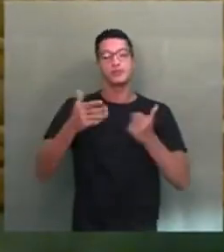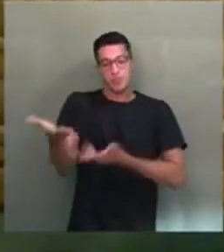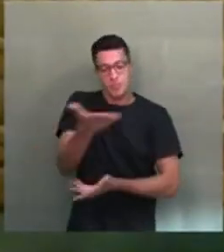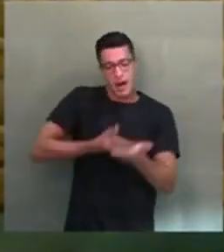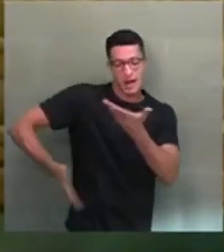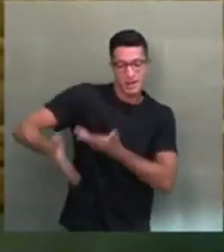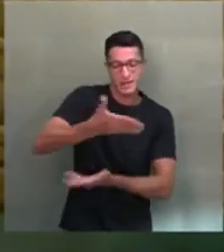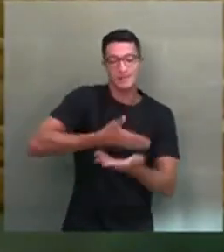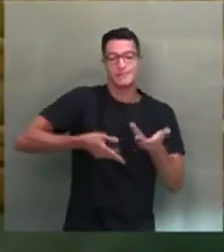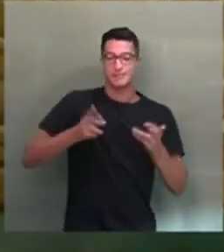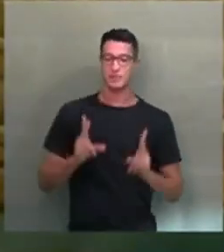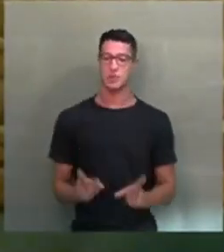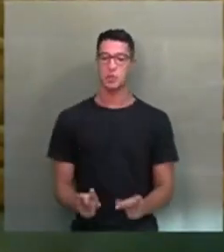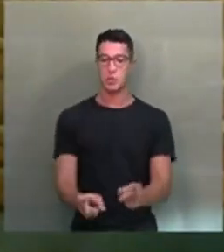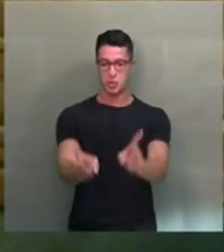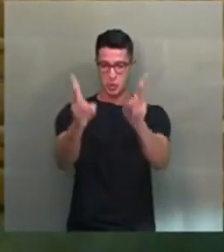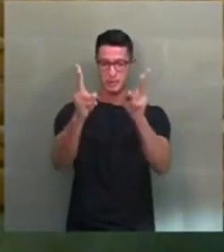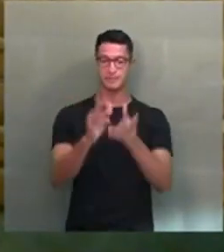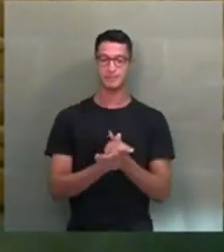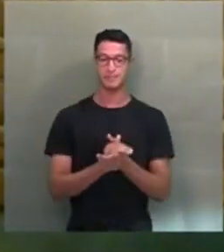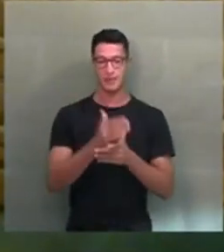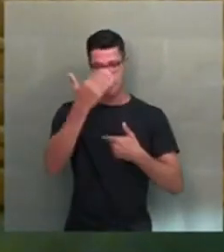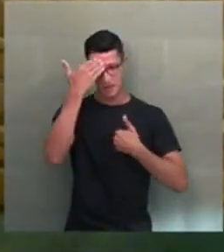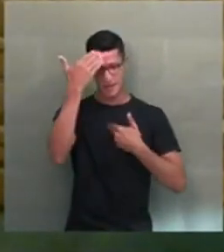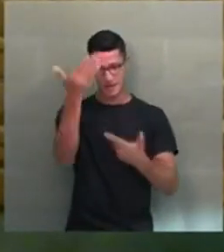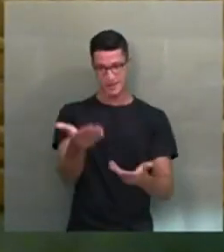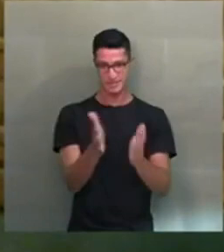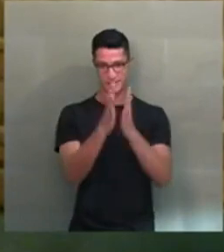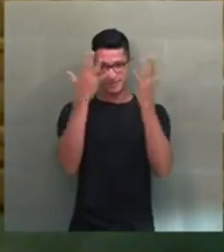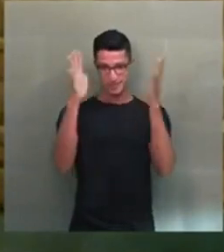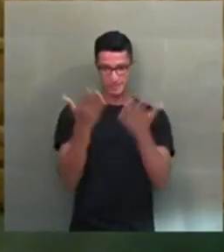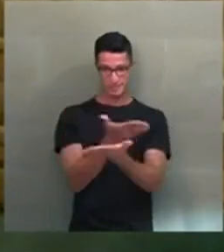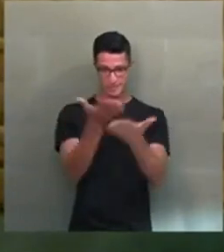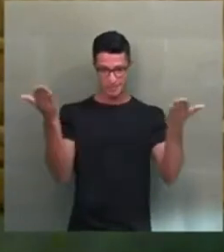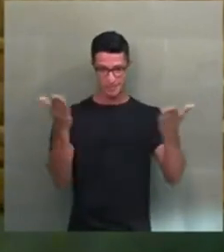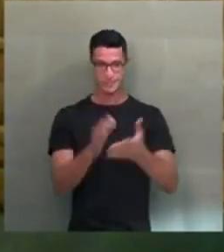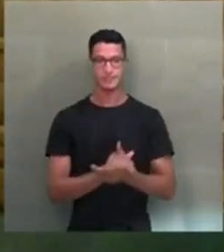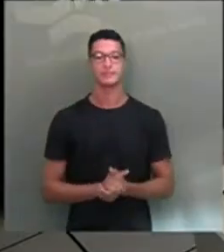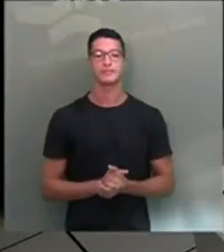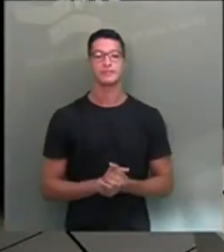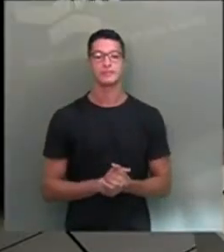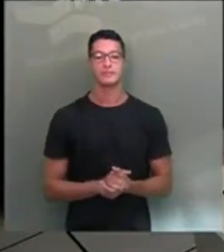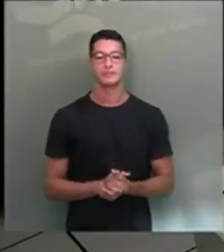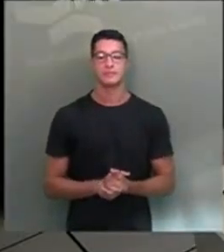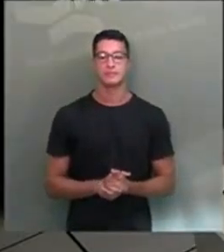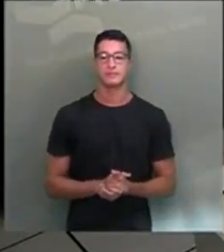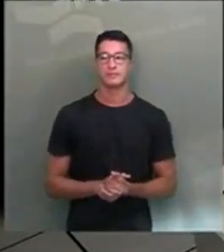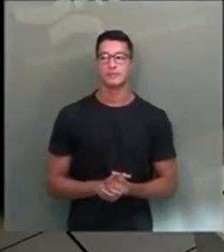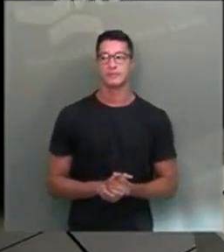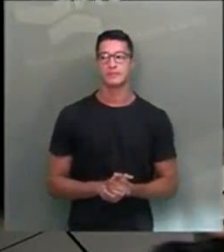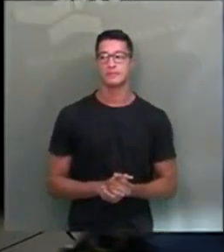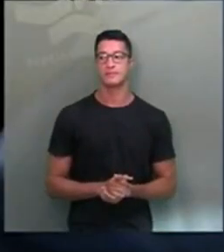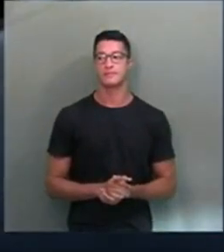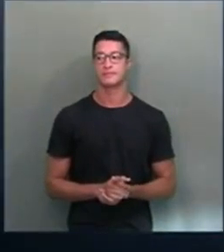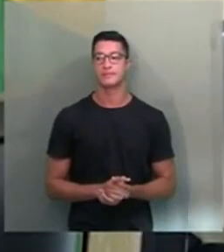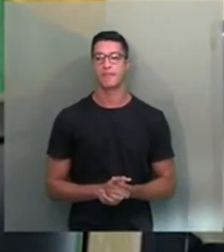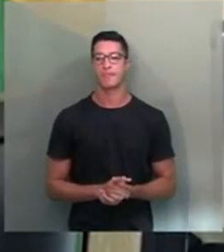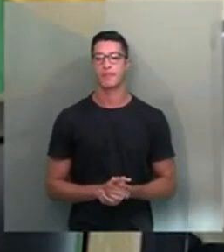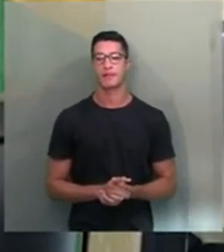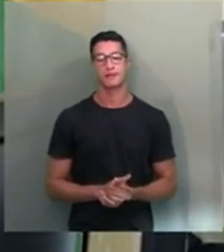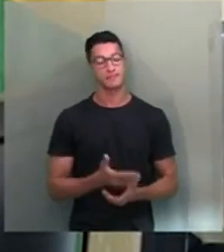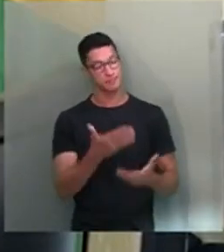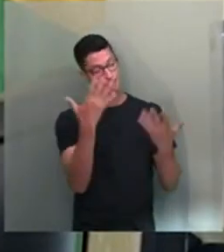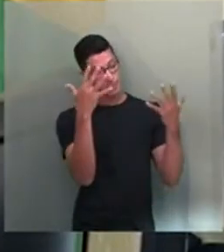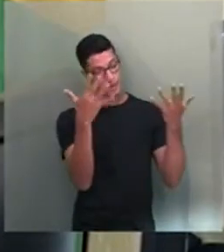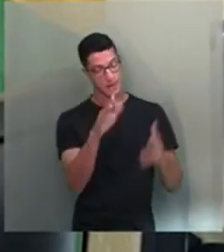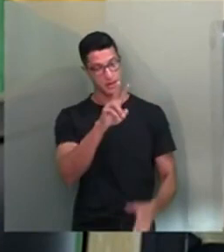compartilhamos e continuamos a compartilhar juntos. Meu muito obrigado e parabéns a todos. Muito obrigado, Valéria Ribeiro, diretora da Agência